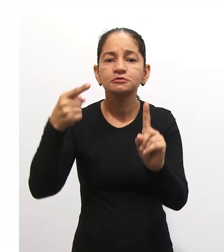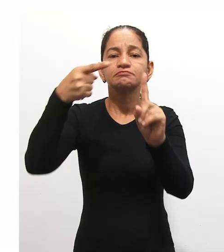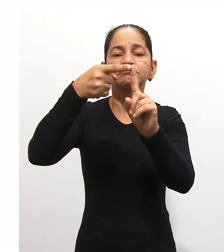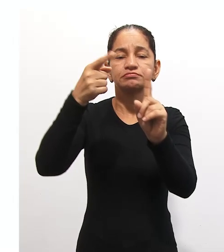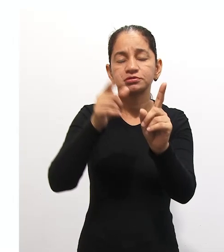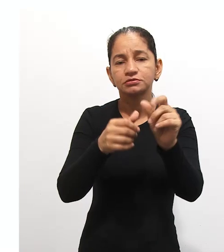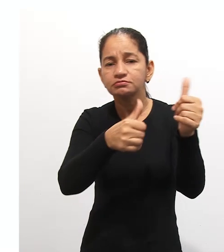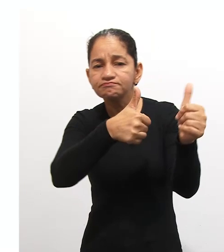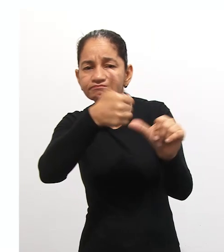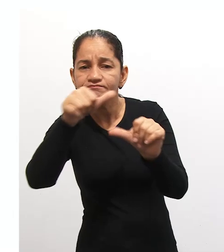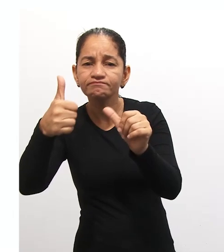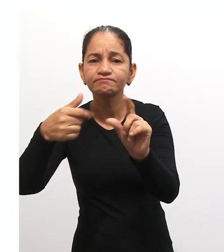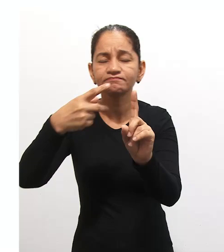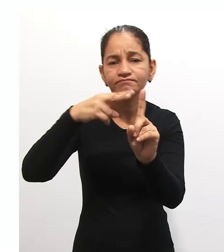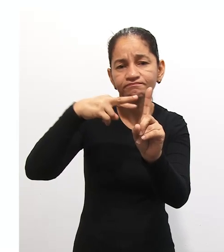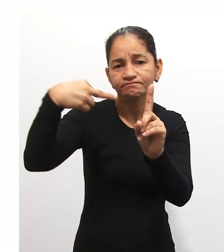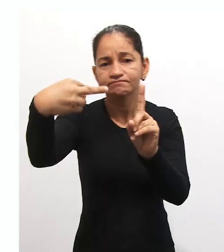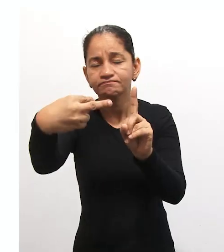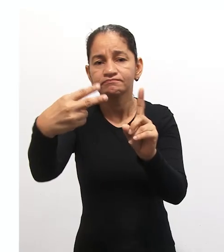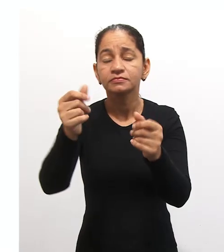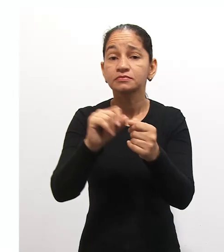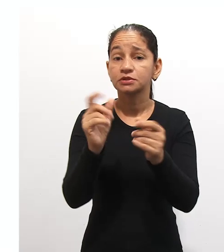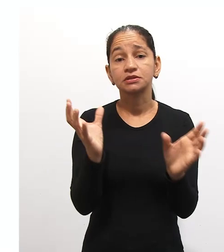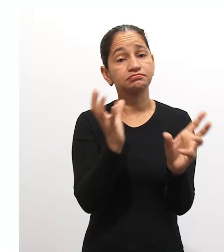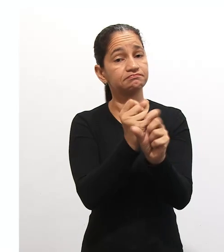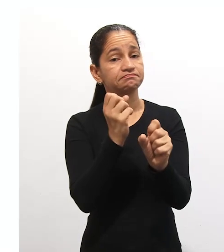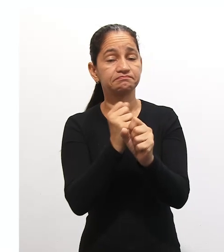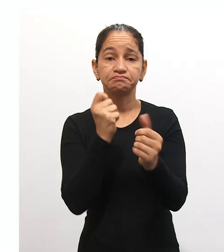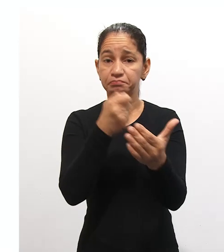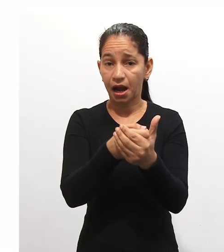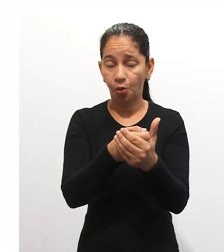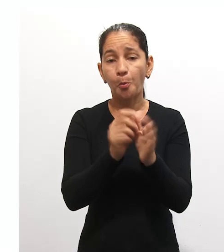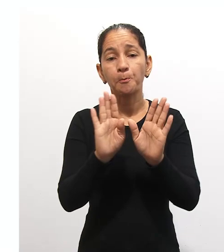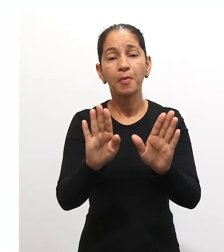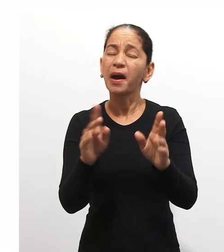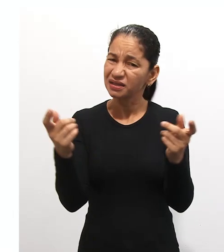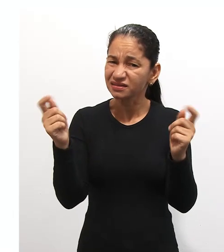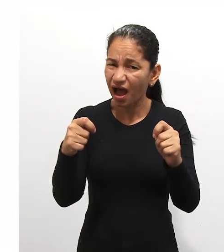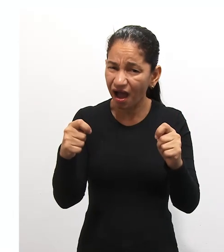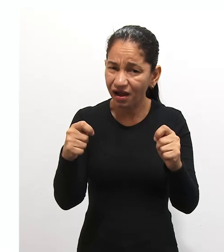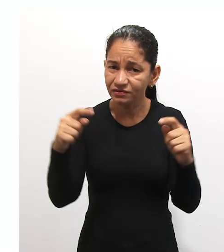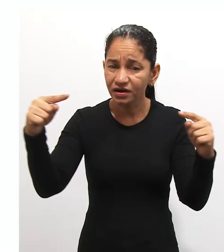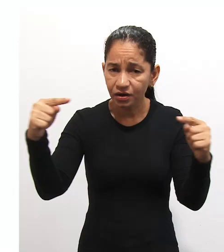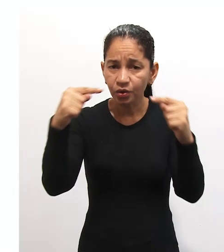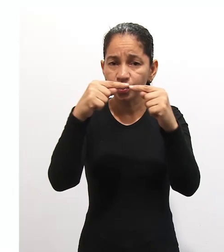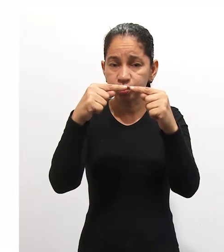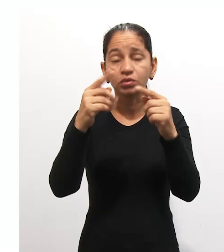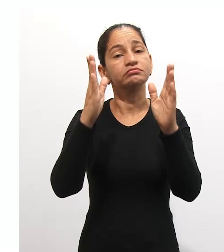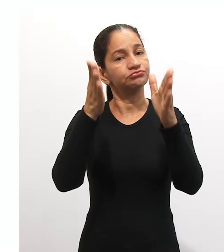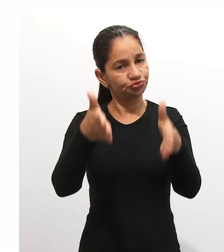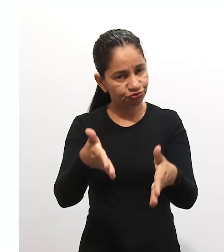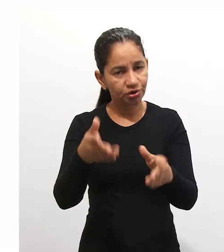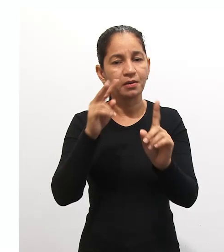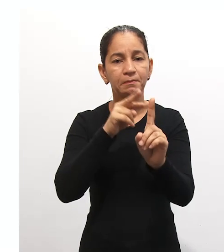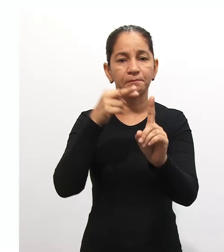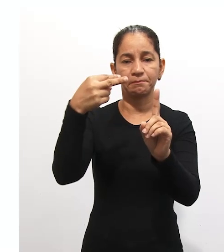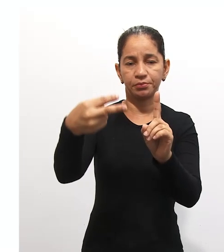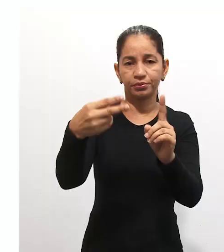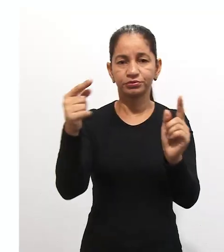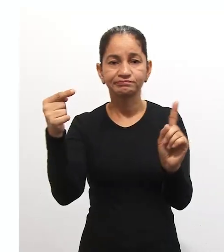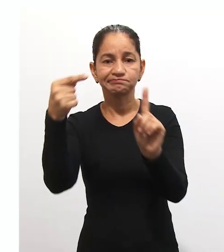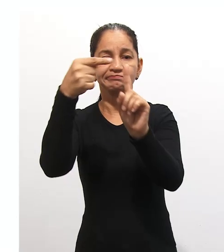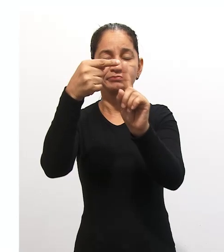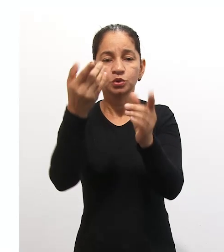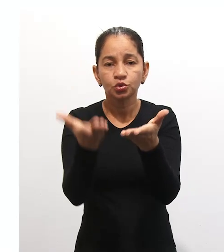se a operação cobre os custos fixos. Como a gente já falou aqui em alguns momentos da análise do ponto